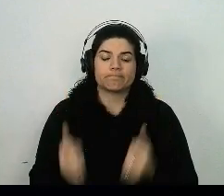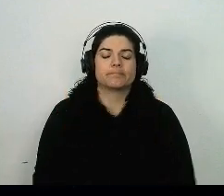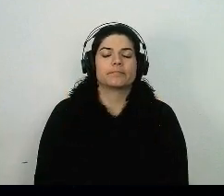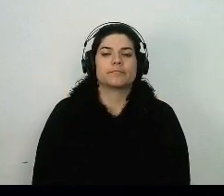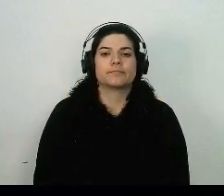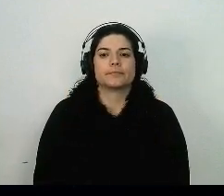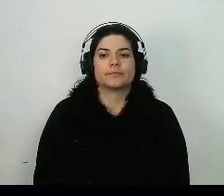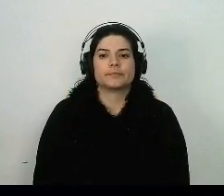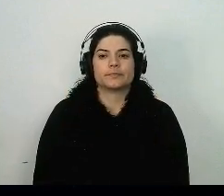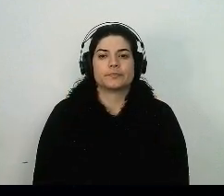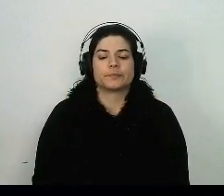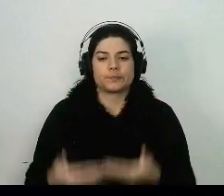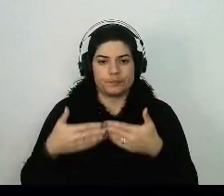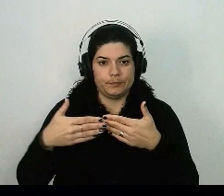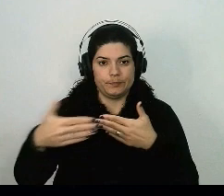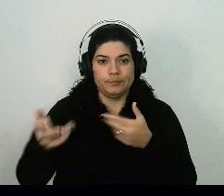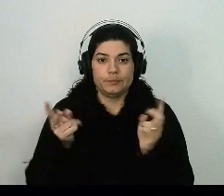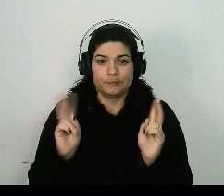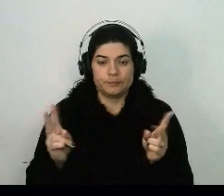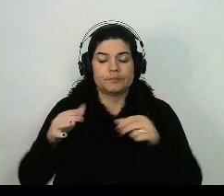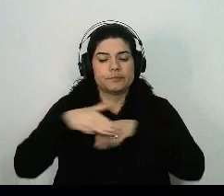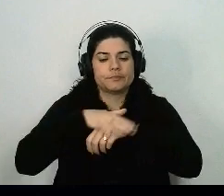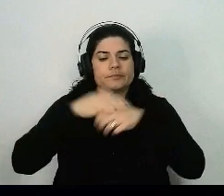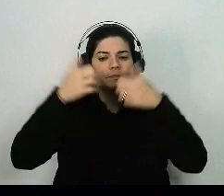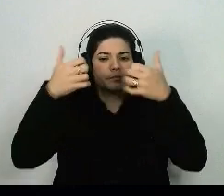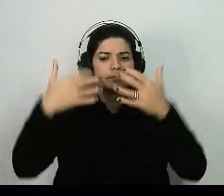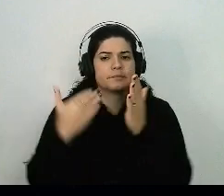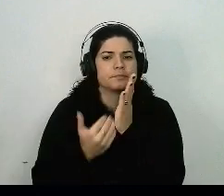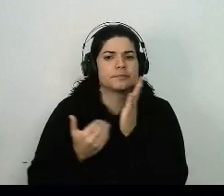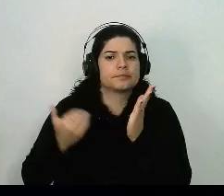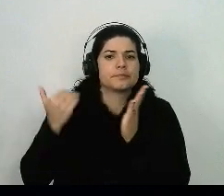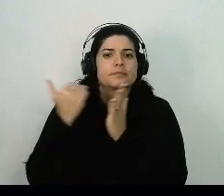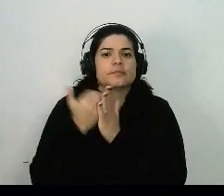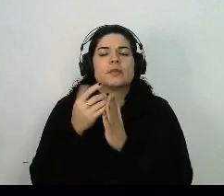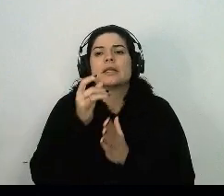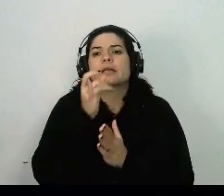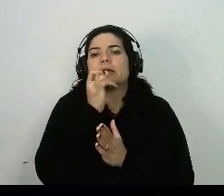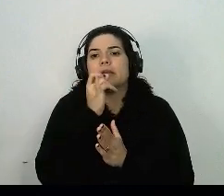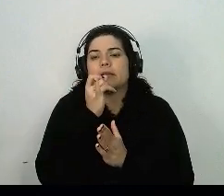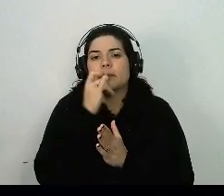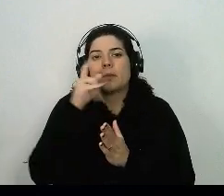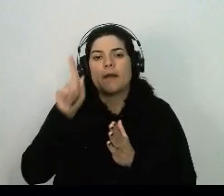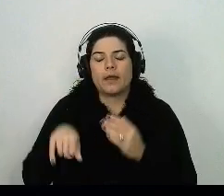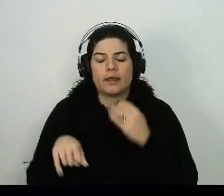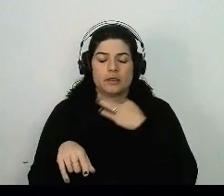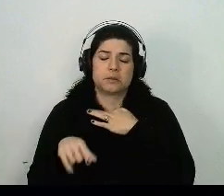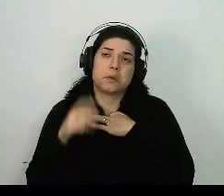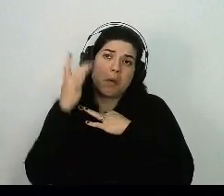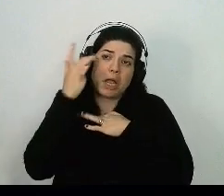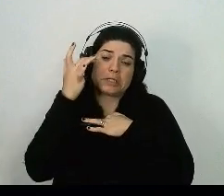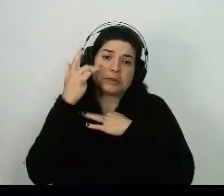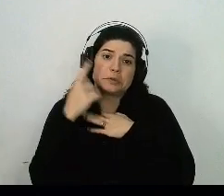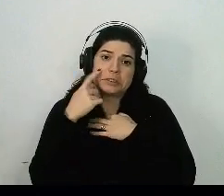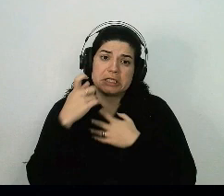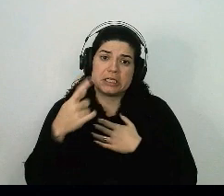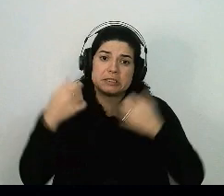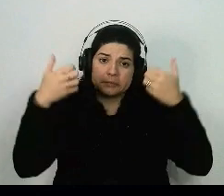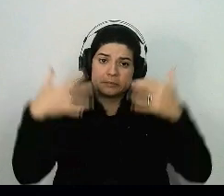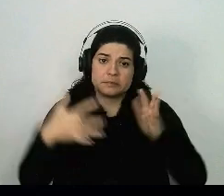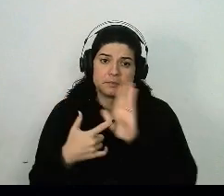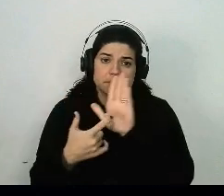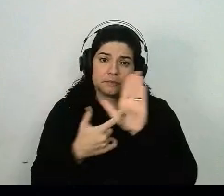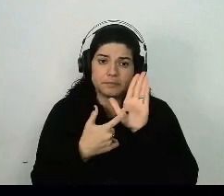Para frente, vamos falar um pouquinho de alguns exemplos que eu achei interessante a gente trazer aqui também para discussão,